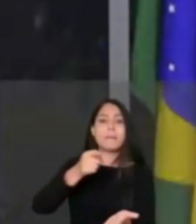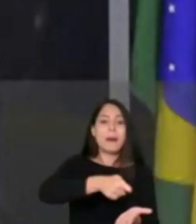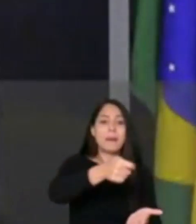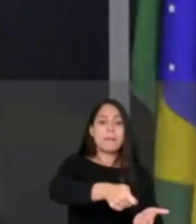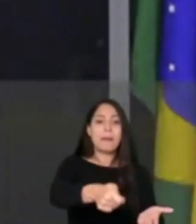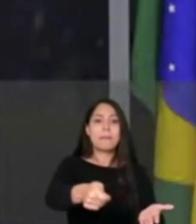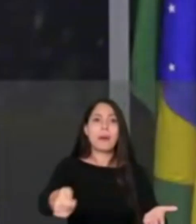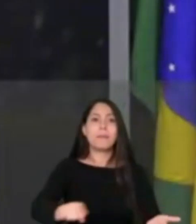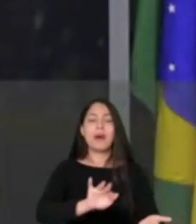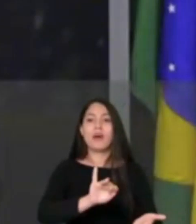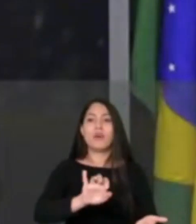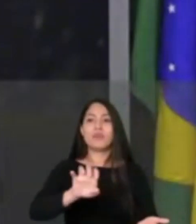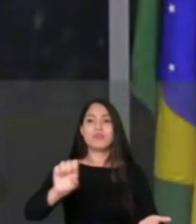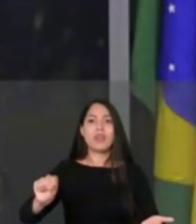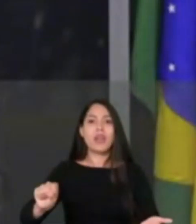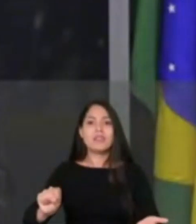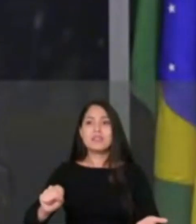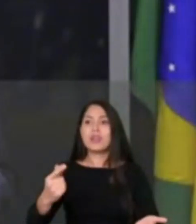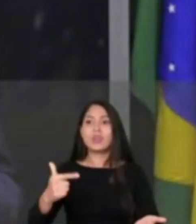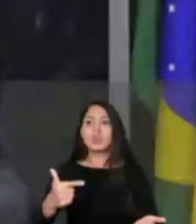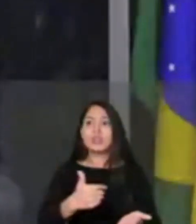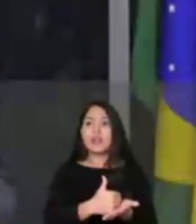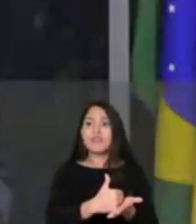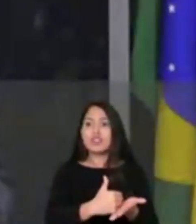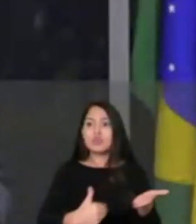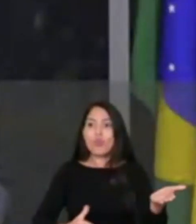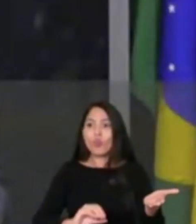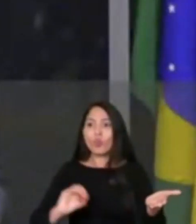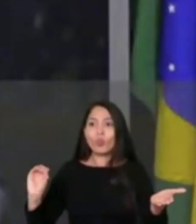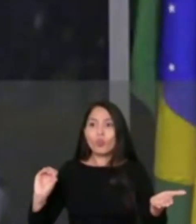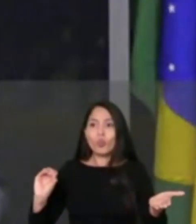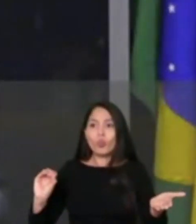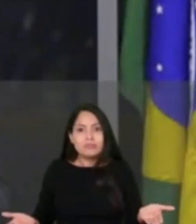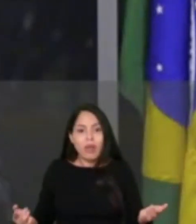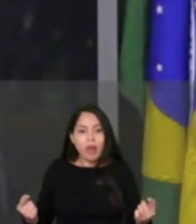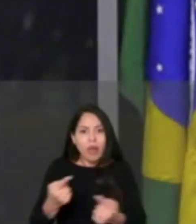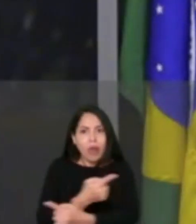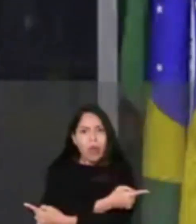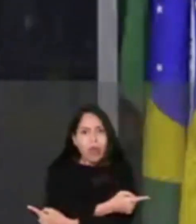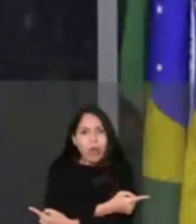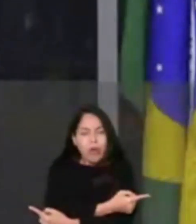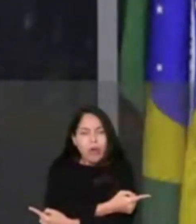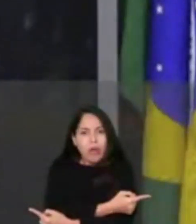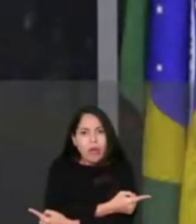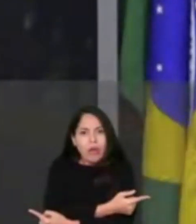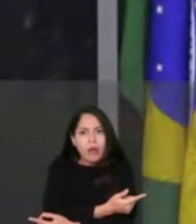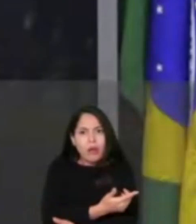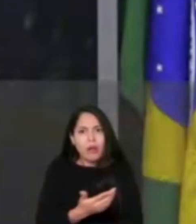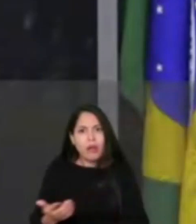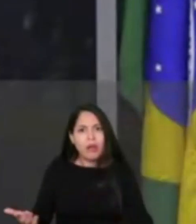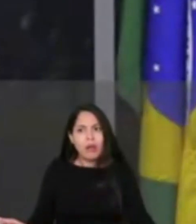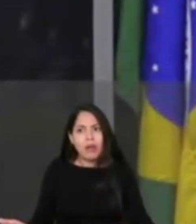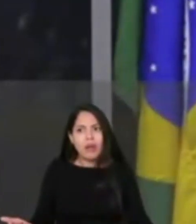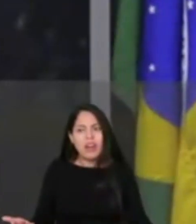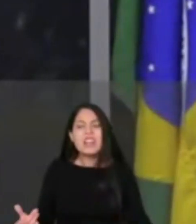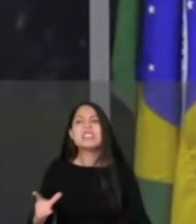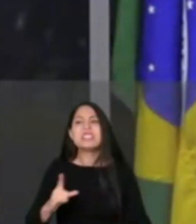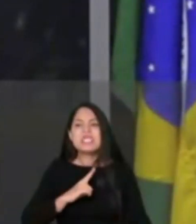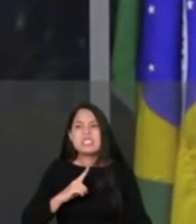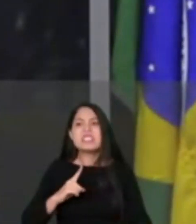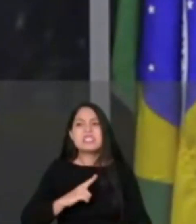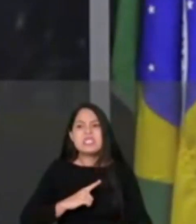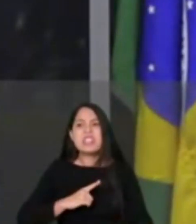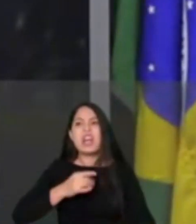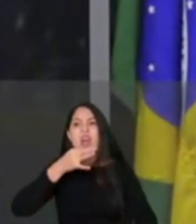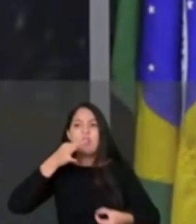dia, não teve desconto nenhum. O que eu recebi de comentários negativos